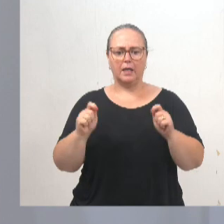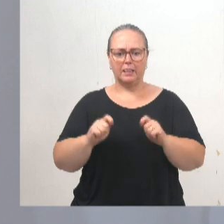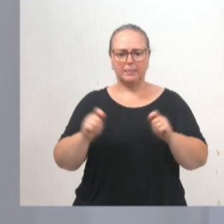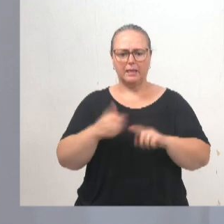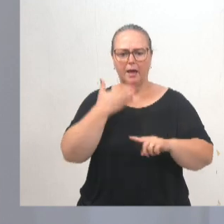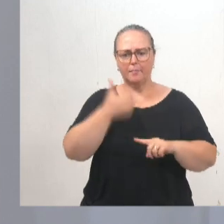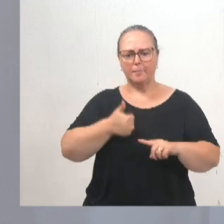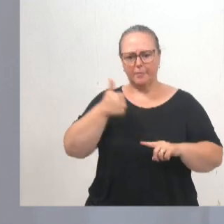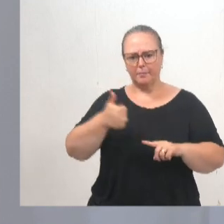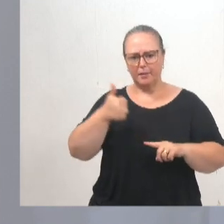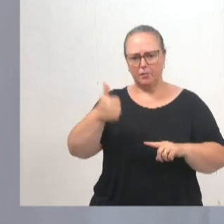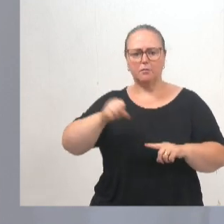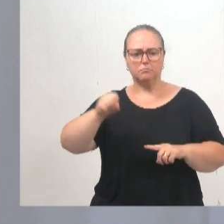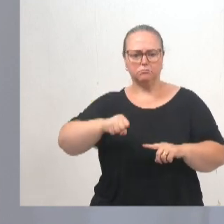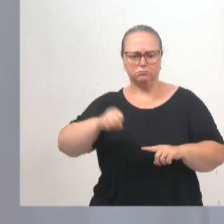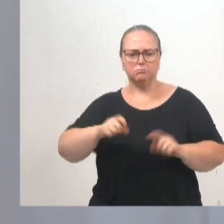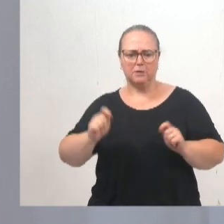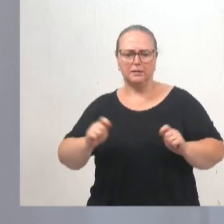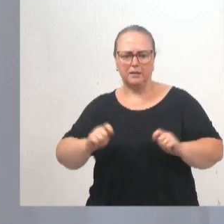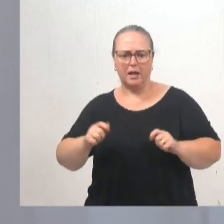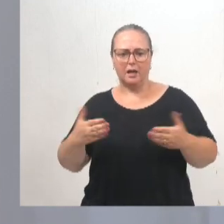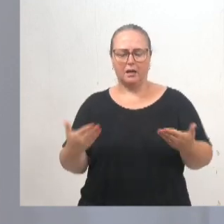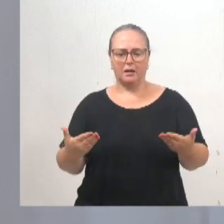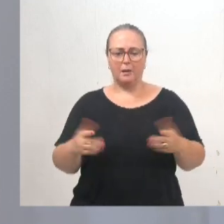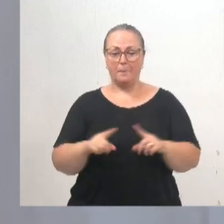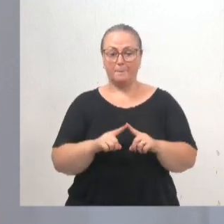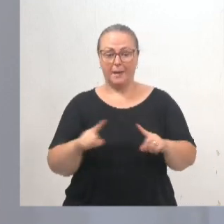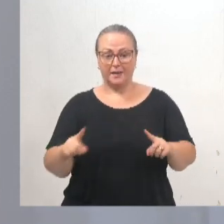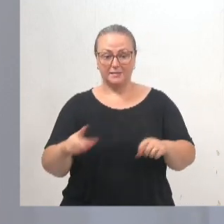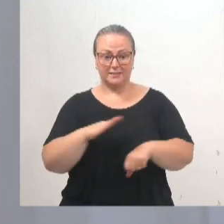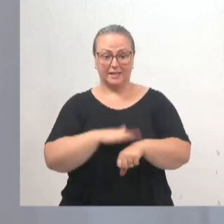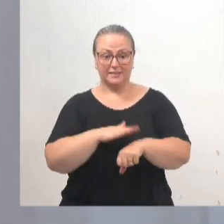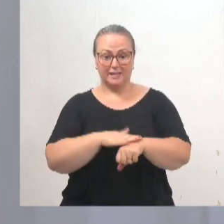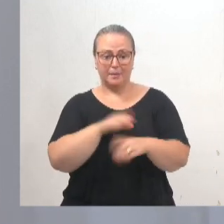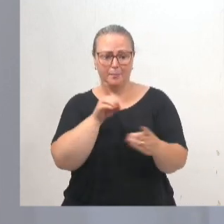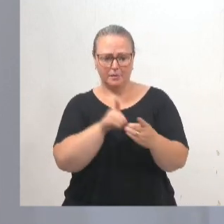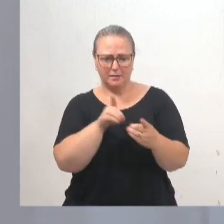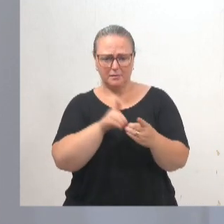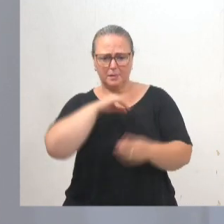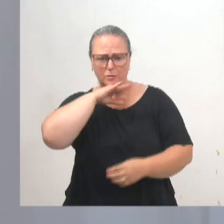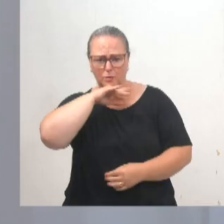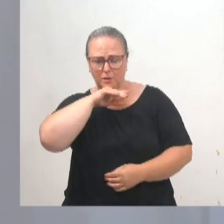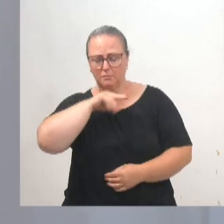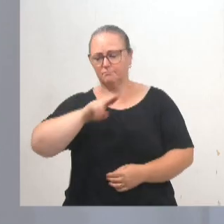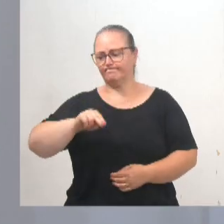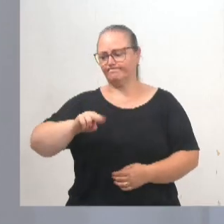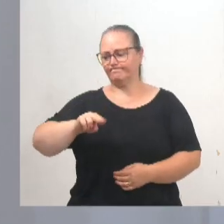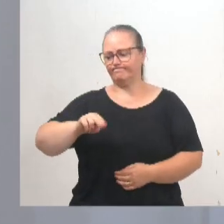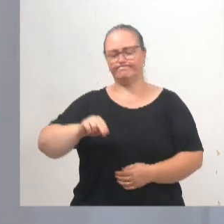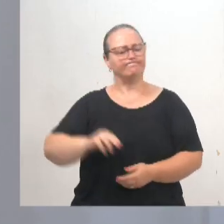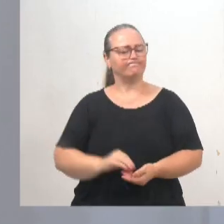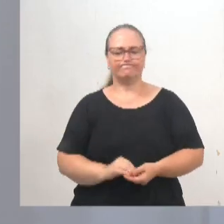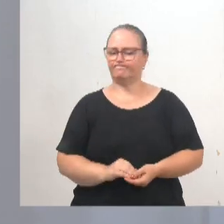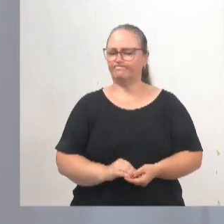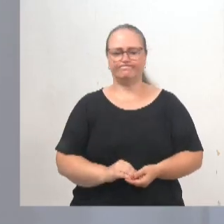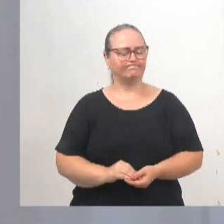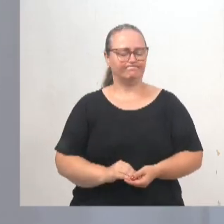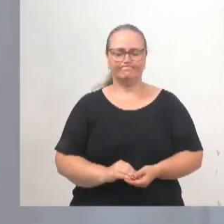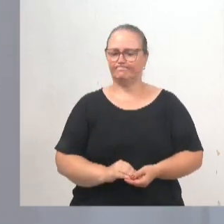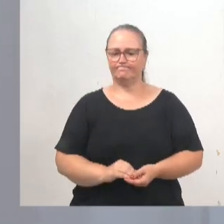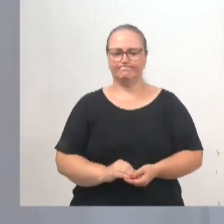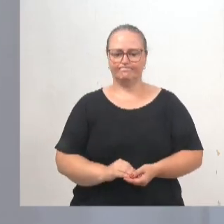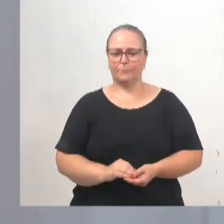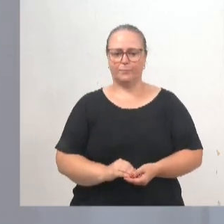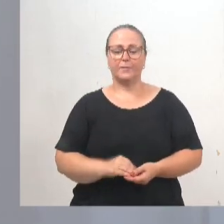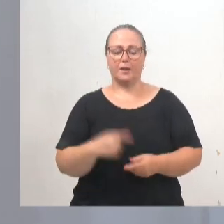melhorar? Sim, acho que a gente pode melhorar. Mas dizer que o tempo de atendimento foi ruim, de maneira nenhuma. De maneira nenhuma. Isso é um